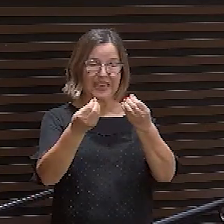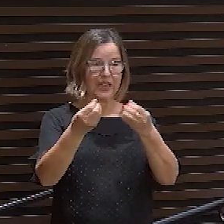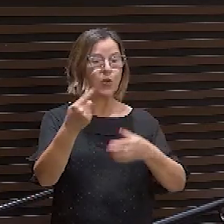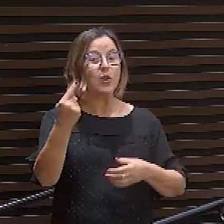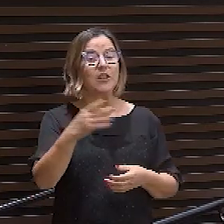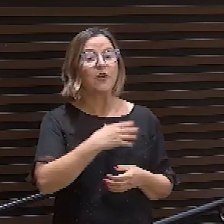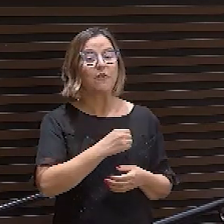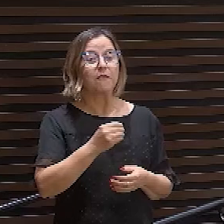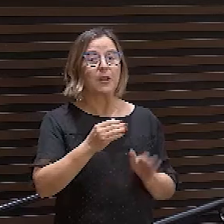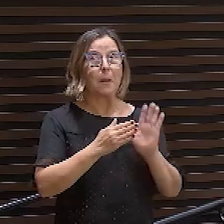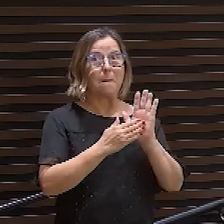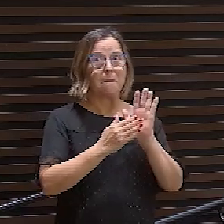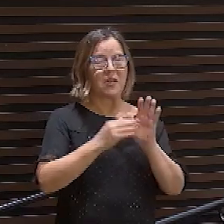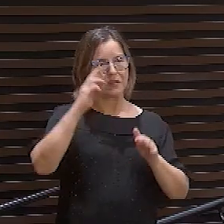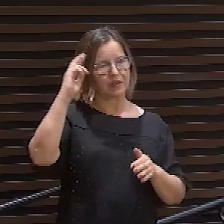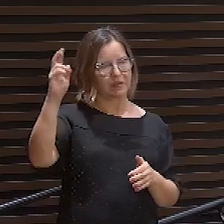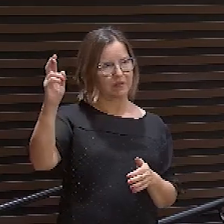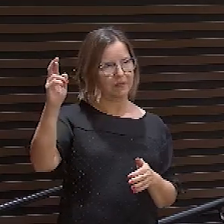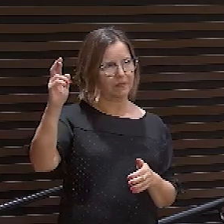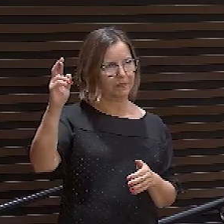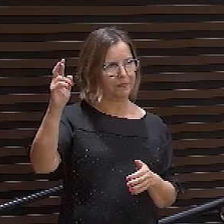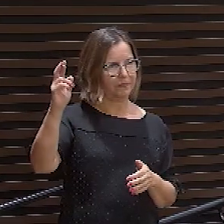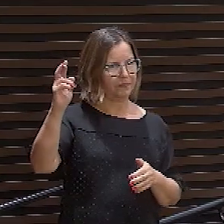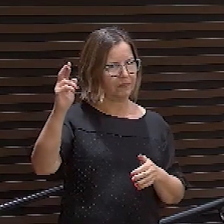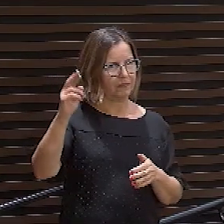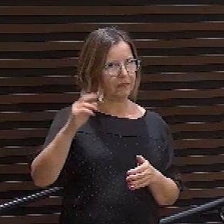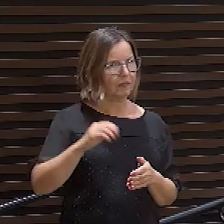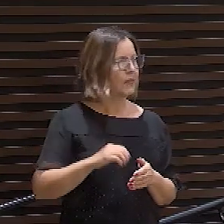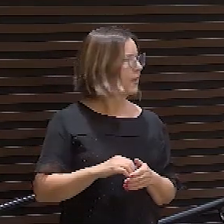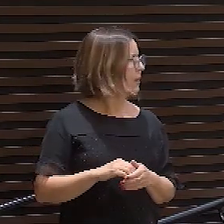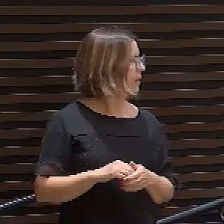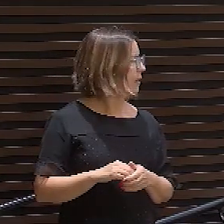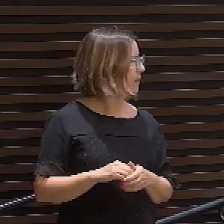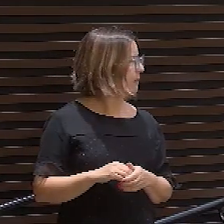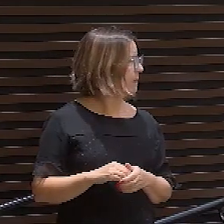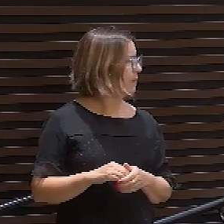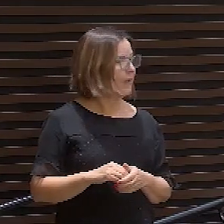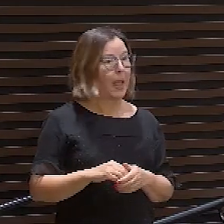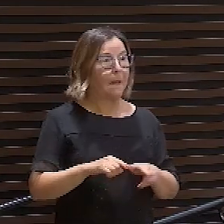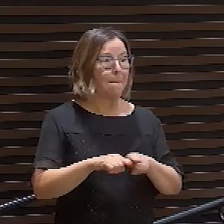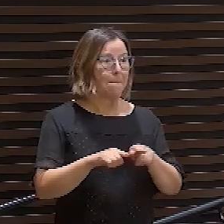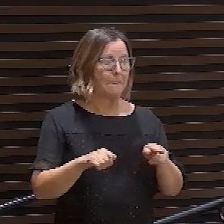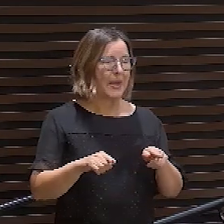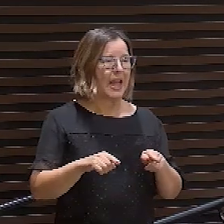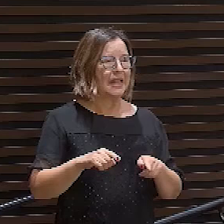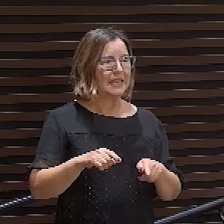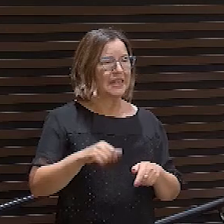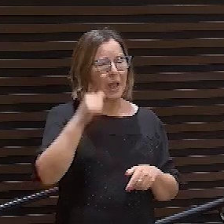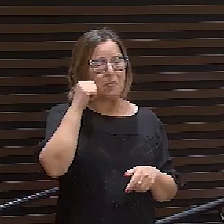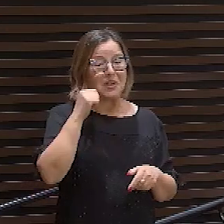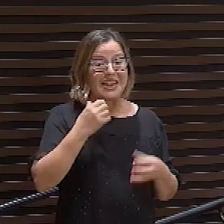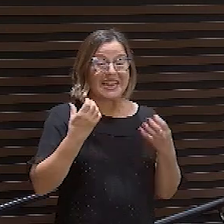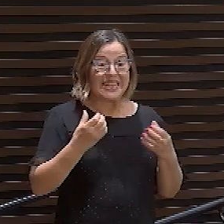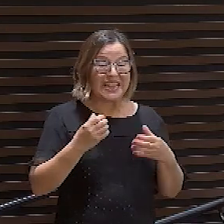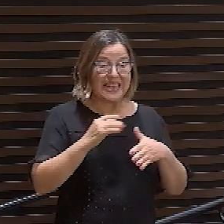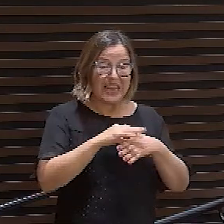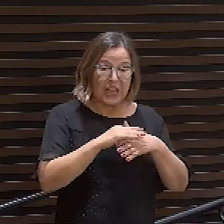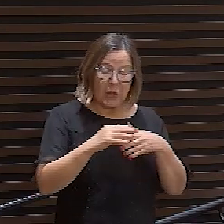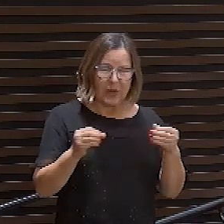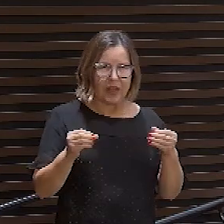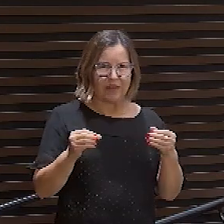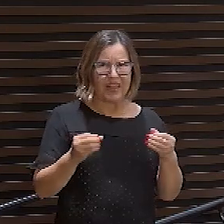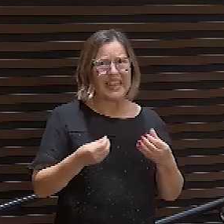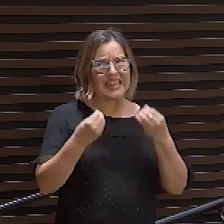Mas para entregar para ela era para sarar, era para curar, mas essa entrega para curar é